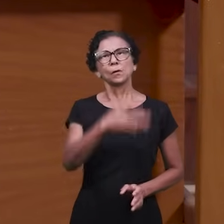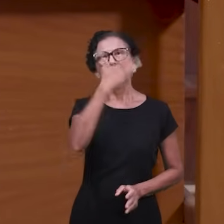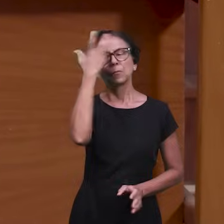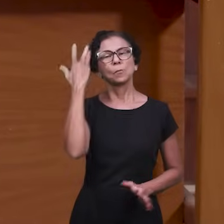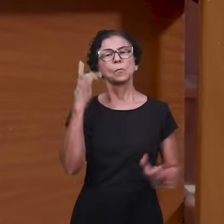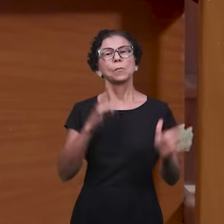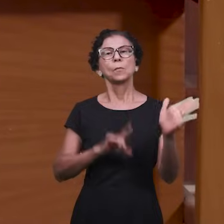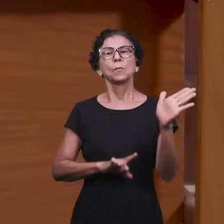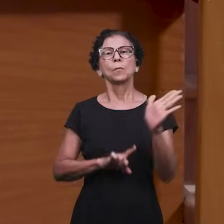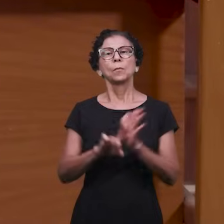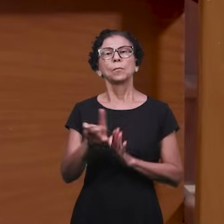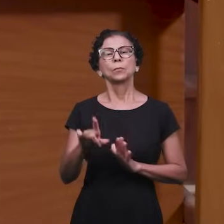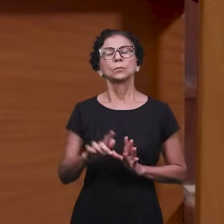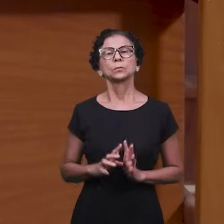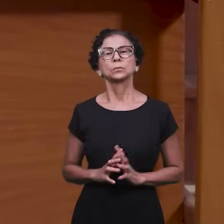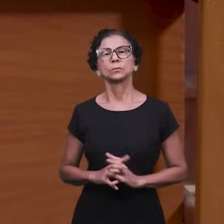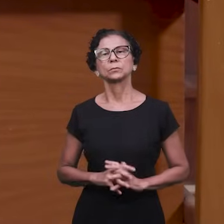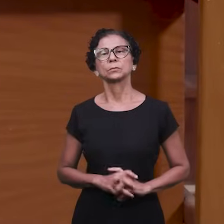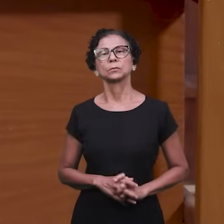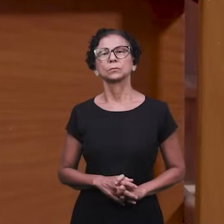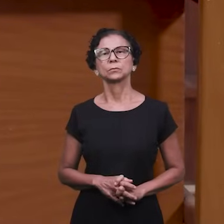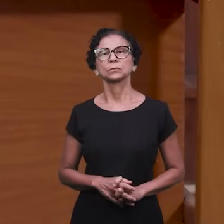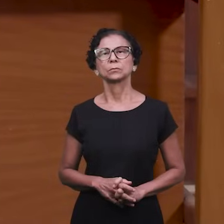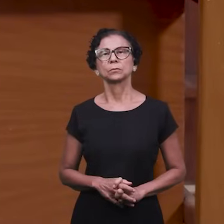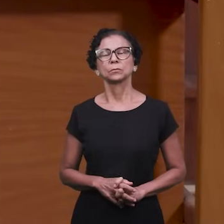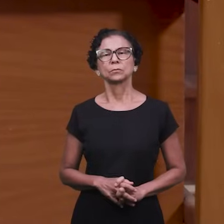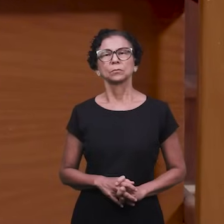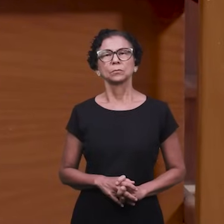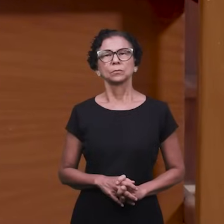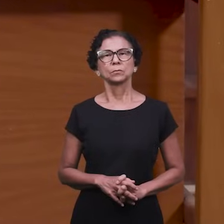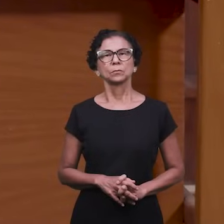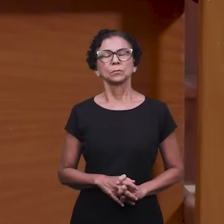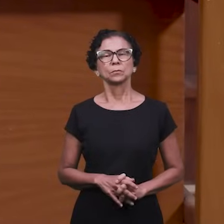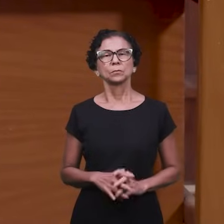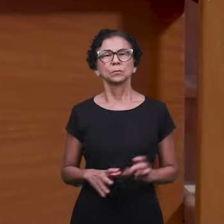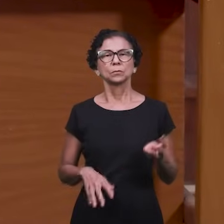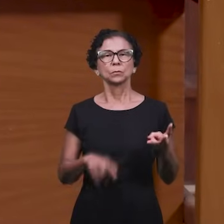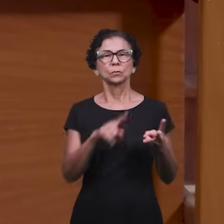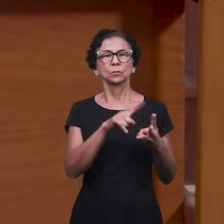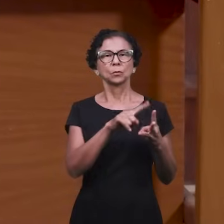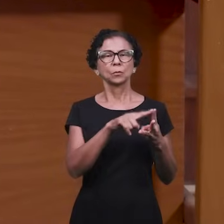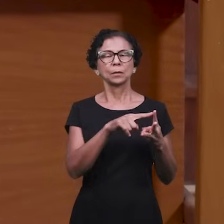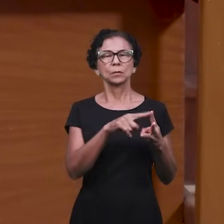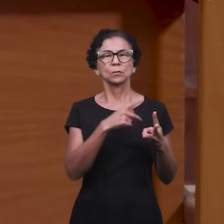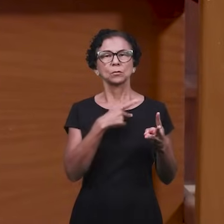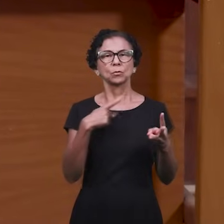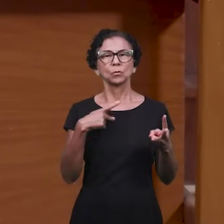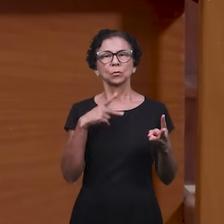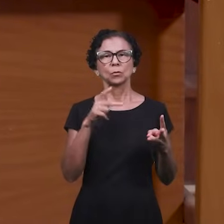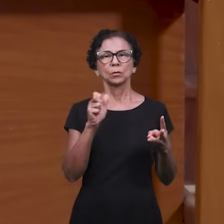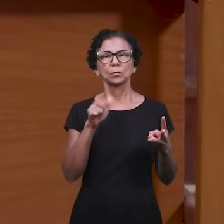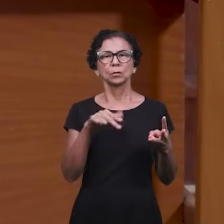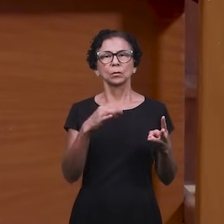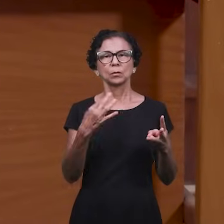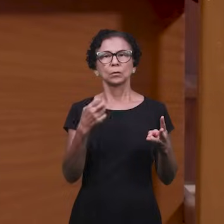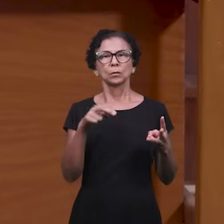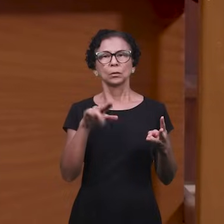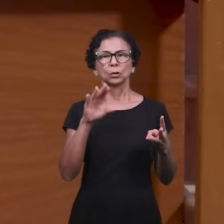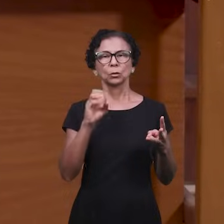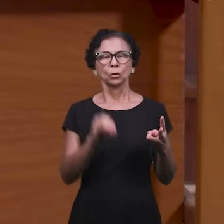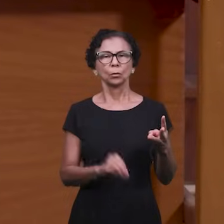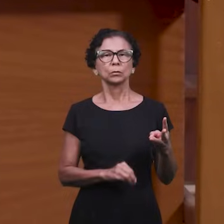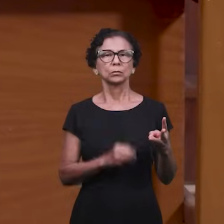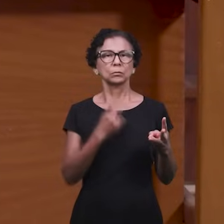né? O que o pastor Antônio Carlos trouxe, o que o pastor Luiz Eugênio trouxe, é conhecimento, é